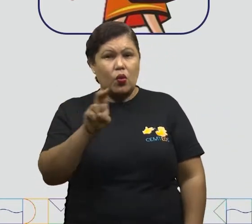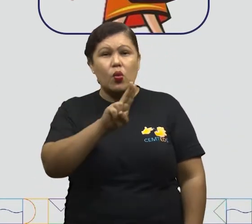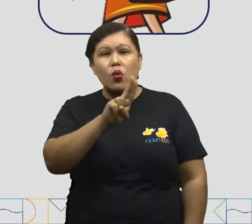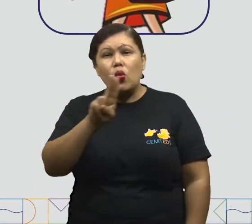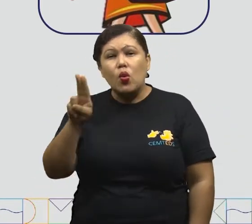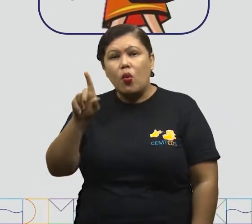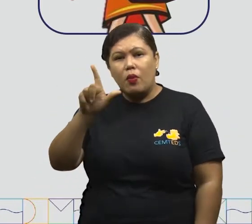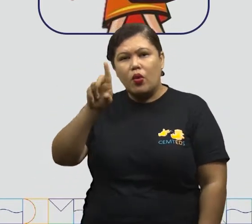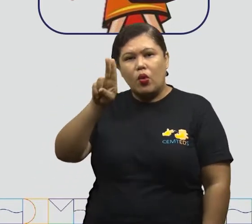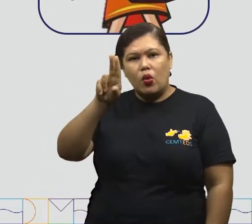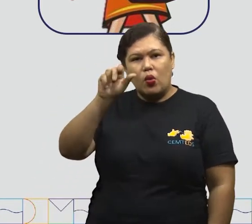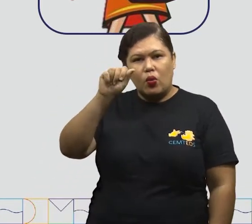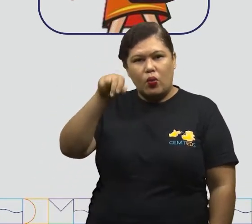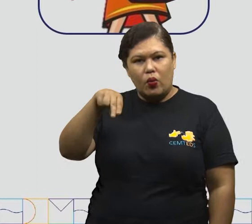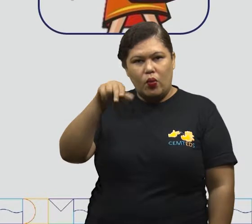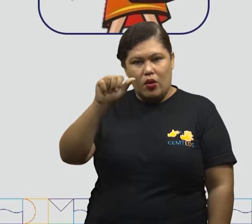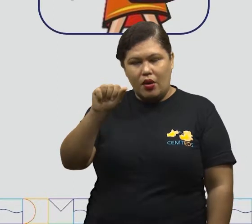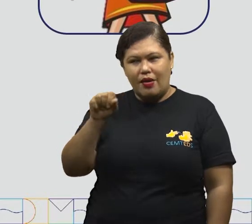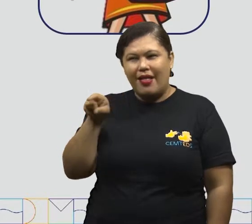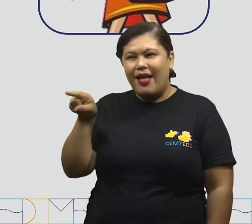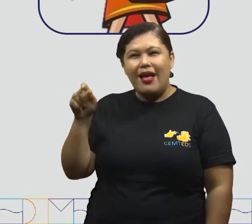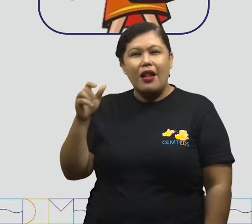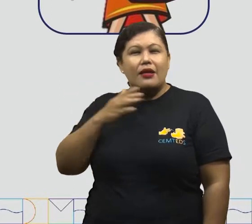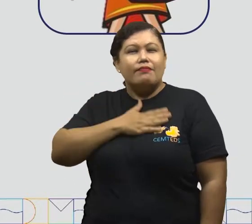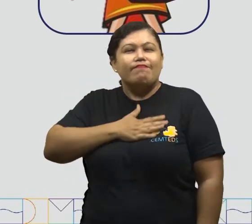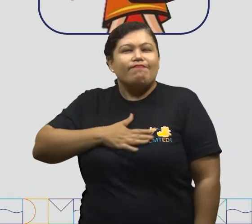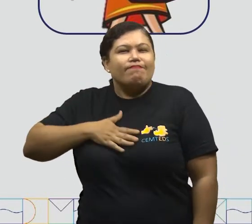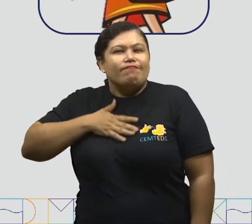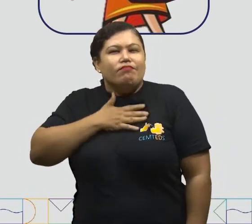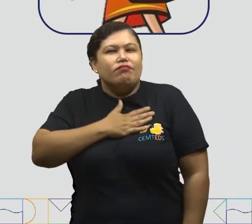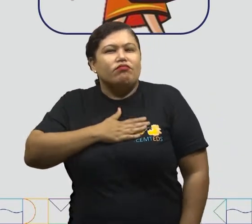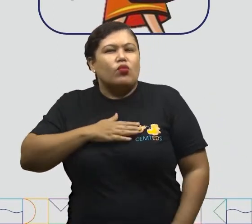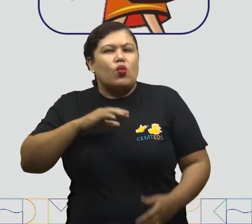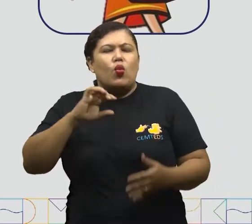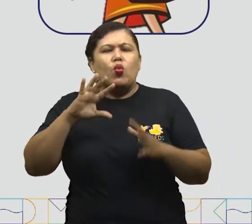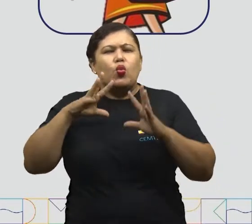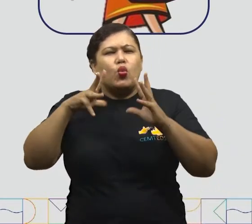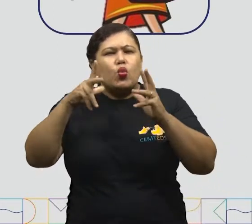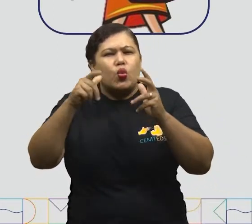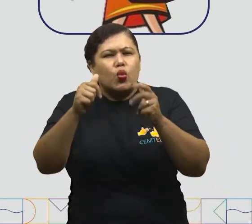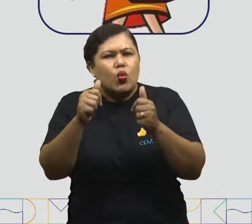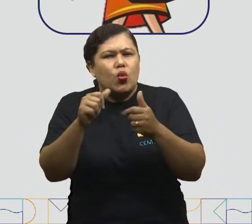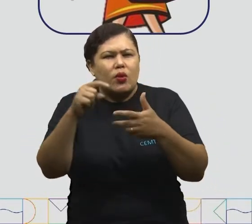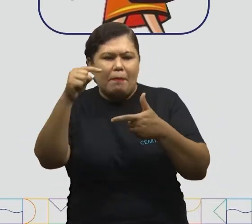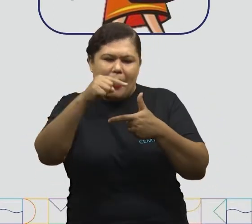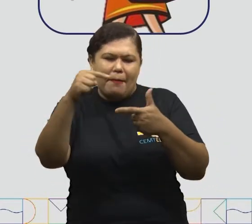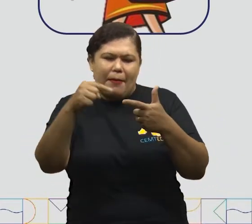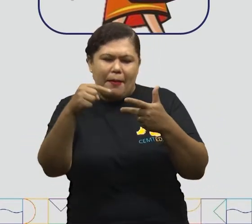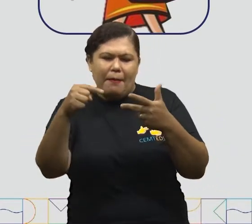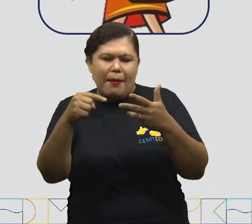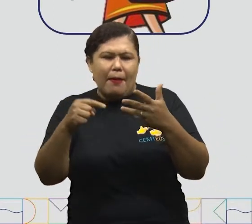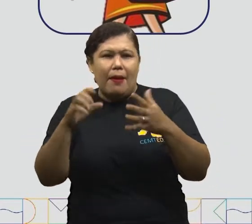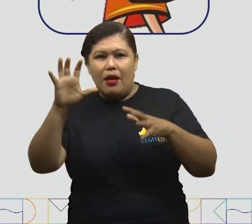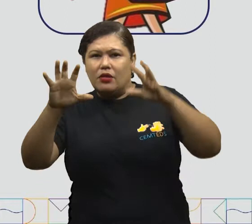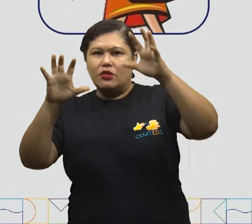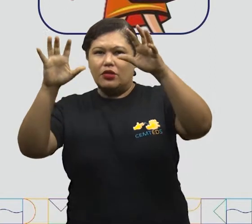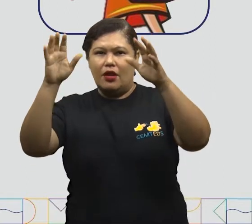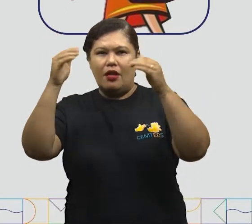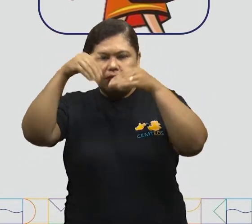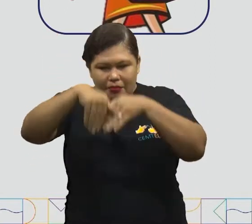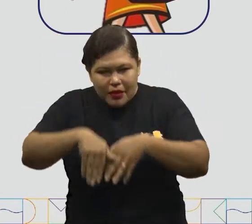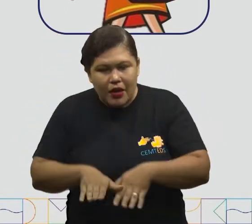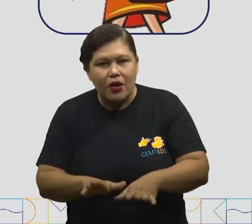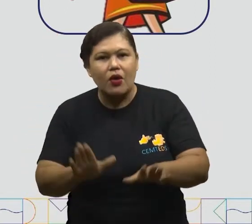Seu nome era Luana. Ela adorava todo tipo de aventura: escalada,